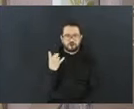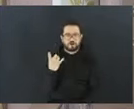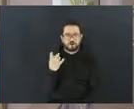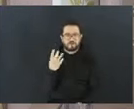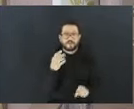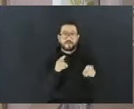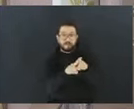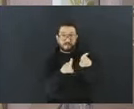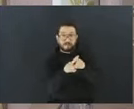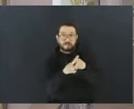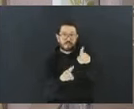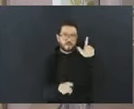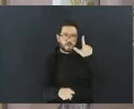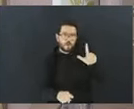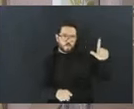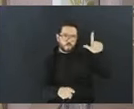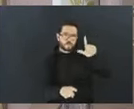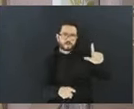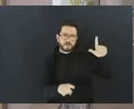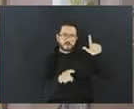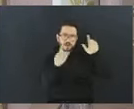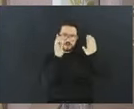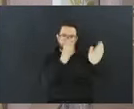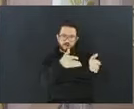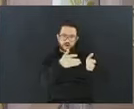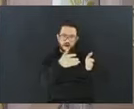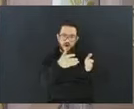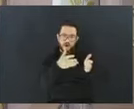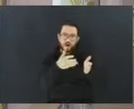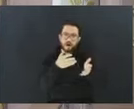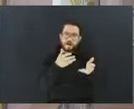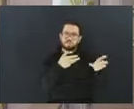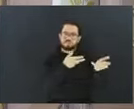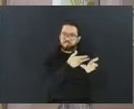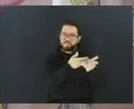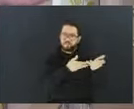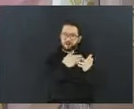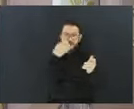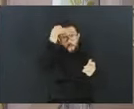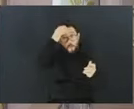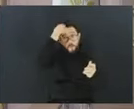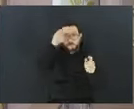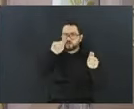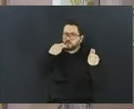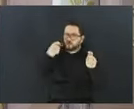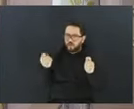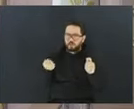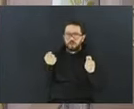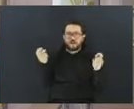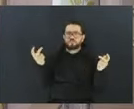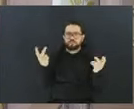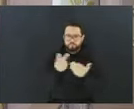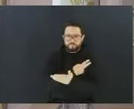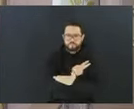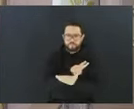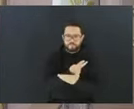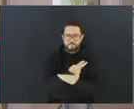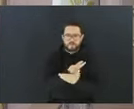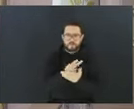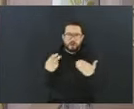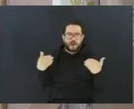bem interessantes também, dentro do processo de conscientização do efetivo, em saber, como a senhora bem disse, né, numa